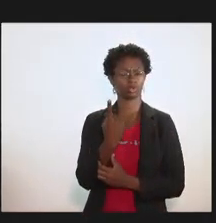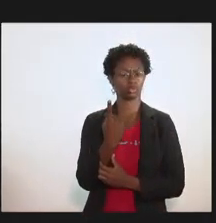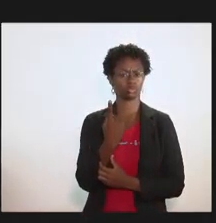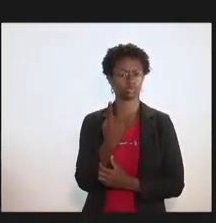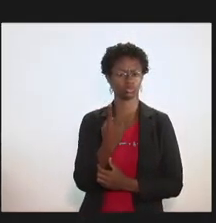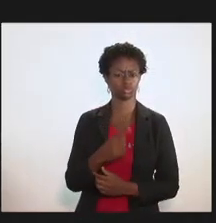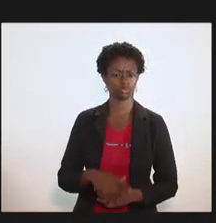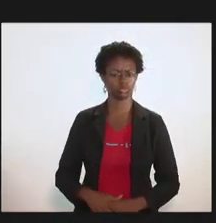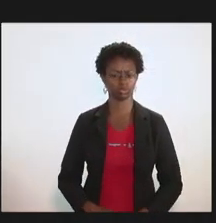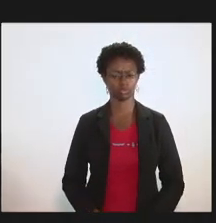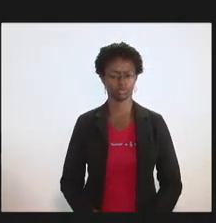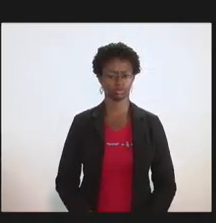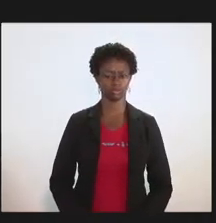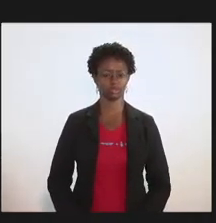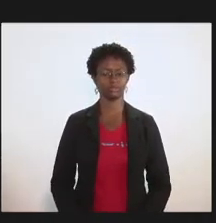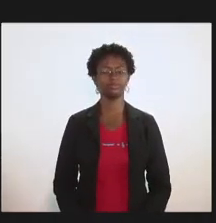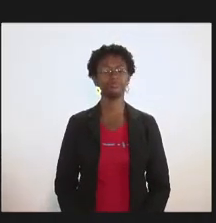Foi acatada. A 1 foi acatada?